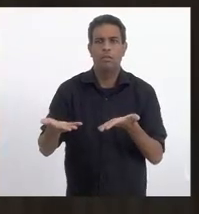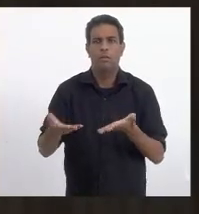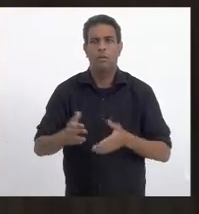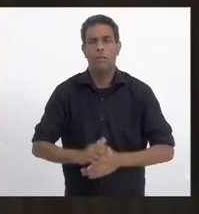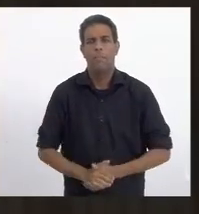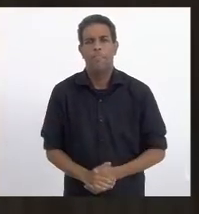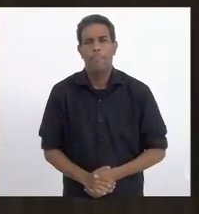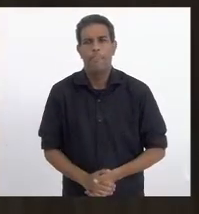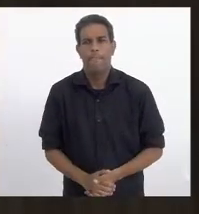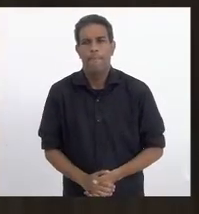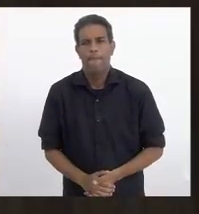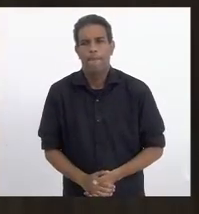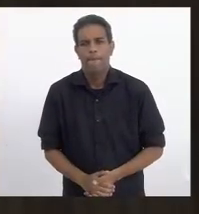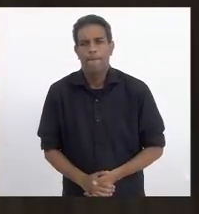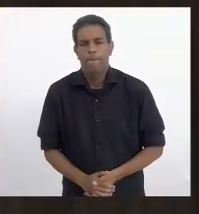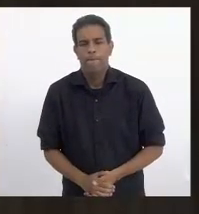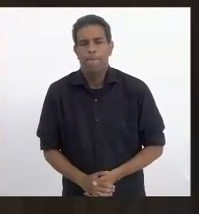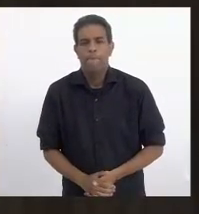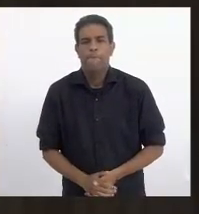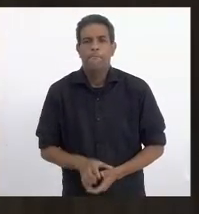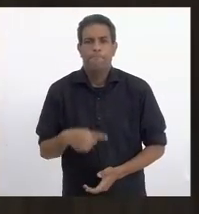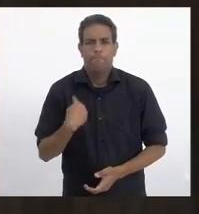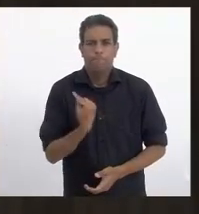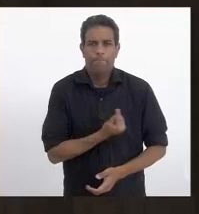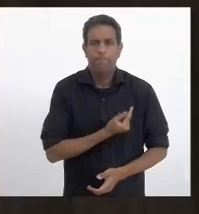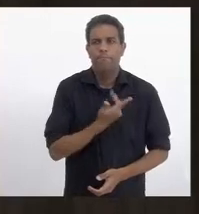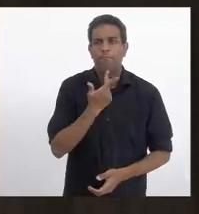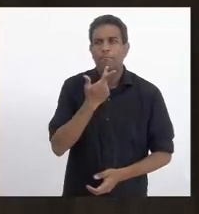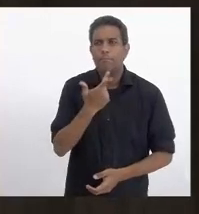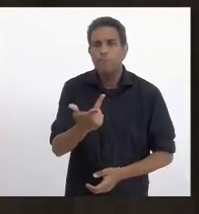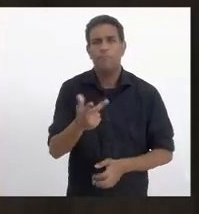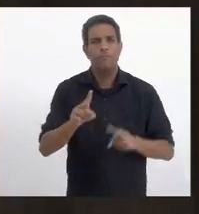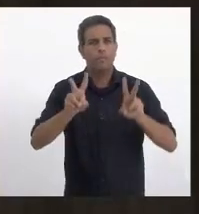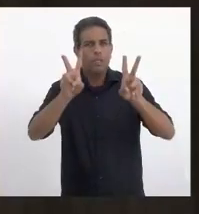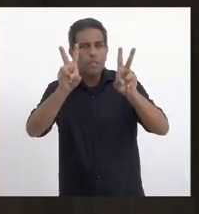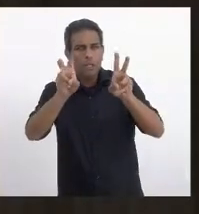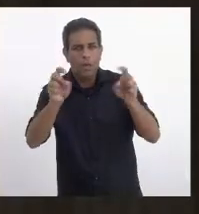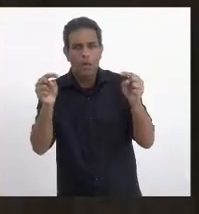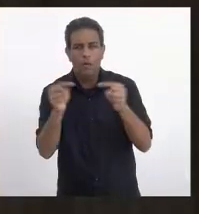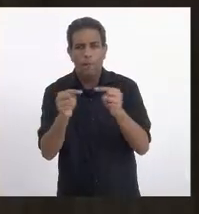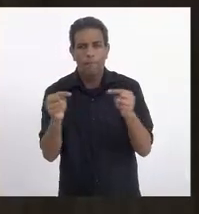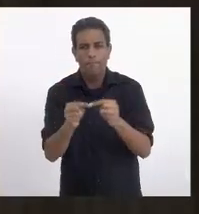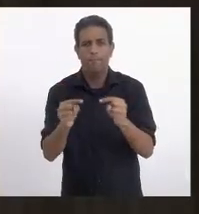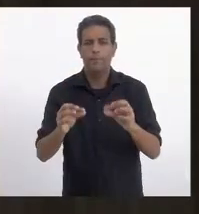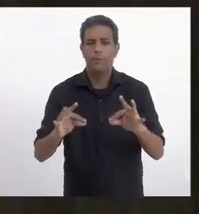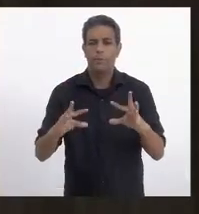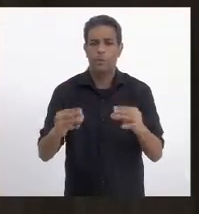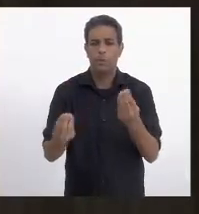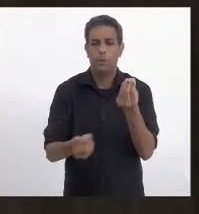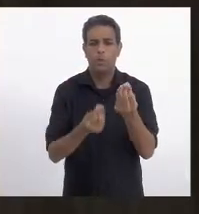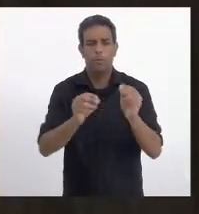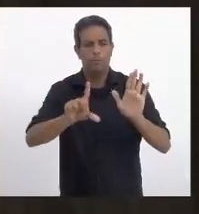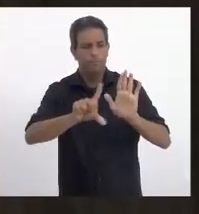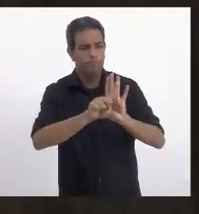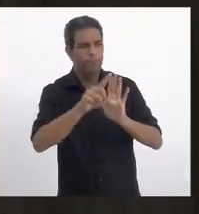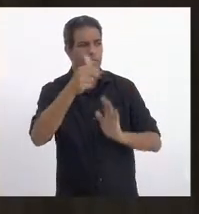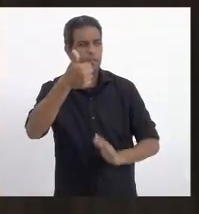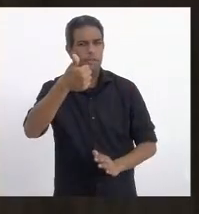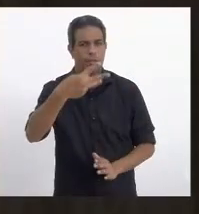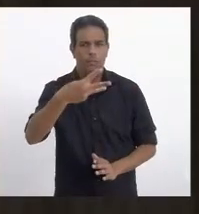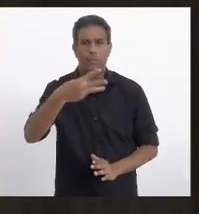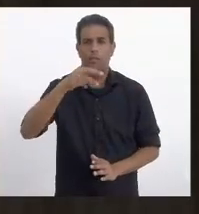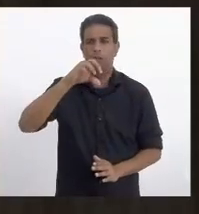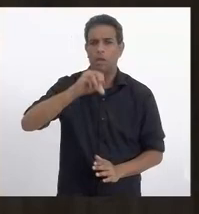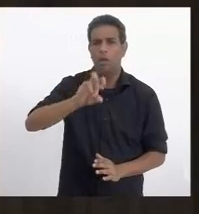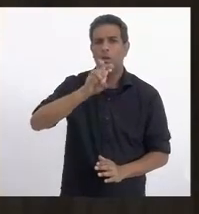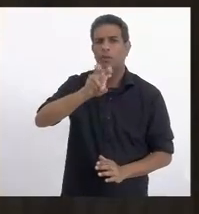e covardemente eu falei isso na outra audiência pública e na lei 13954